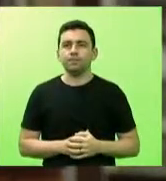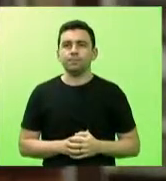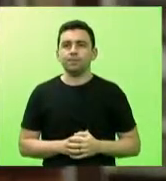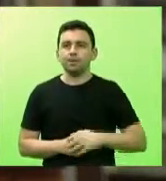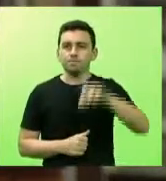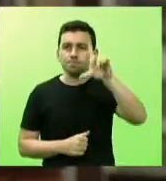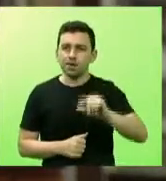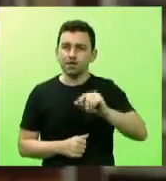Em menos de 20 dias.